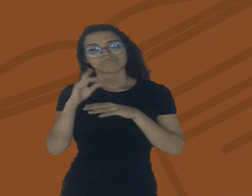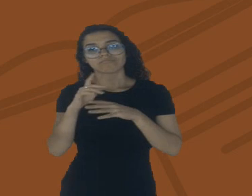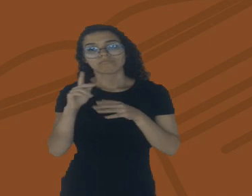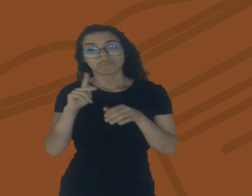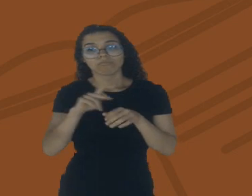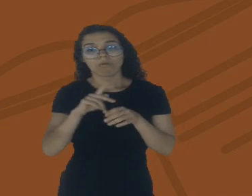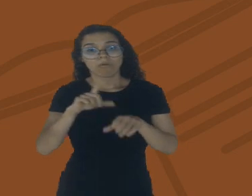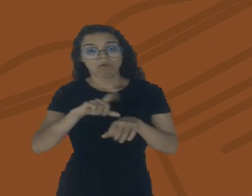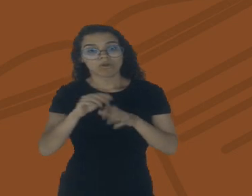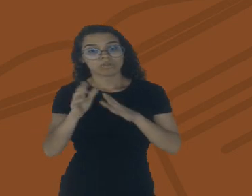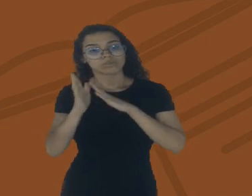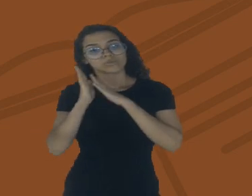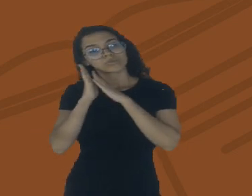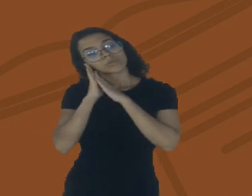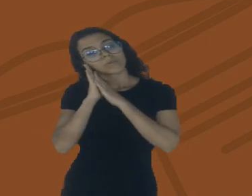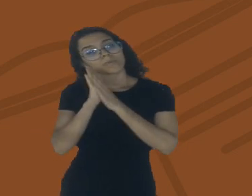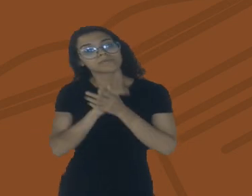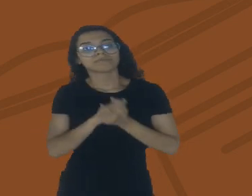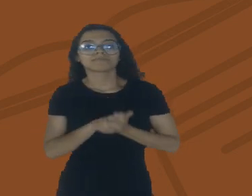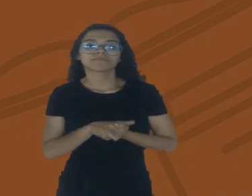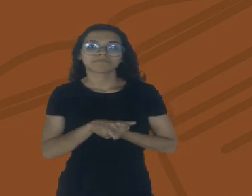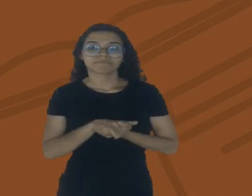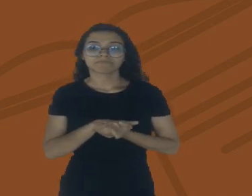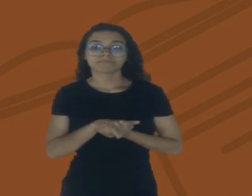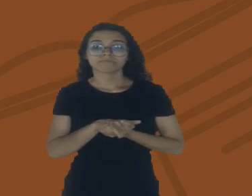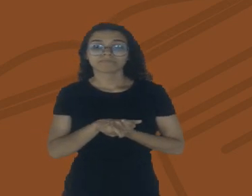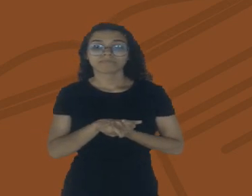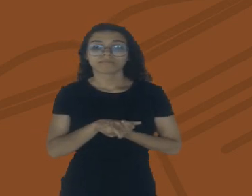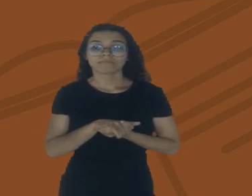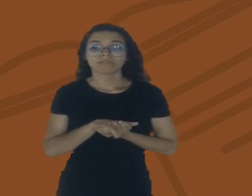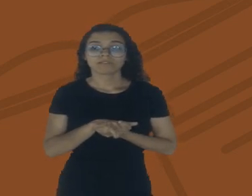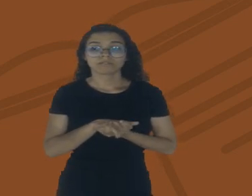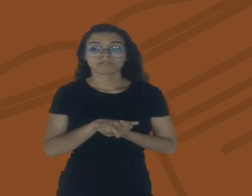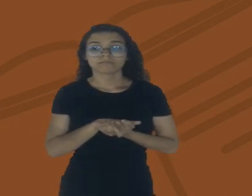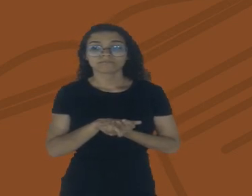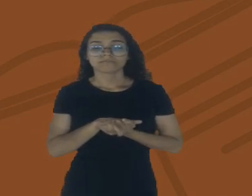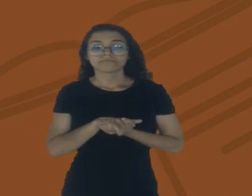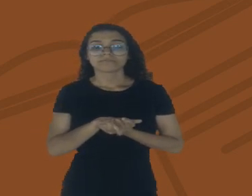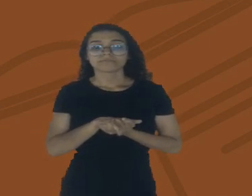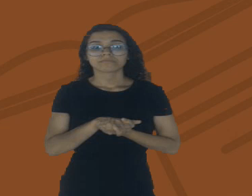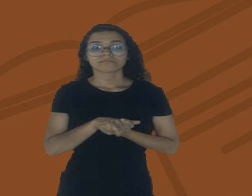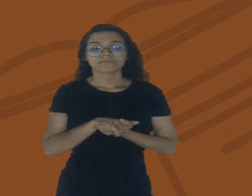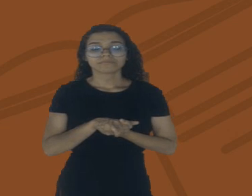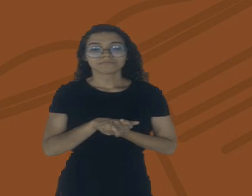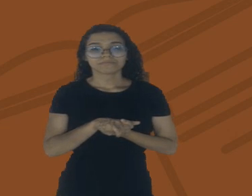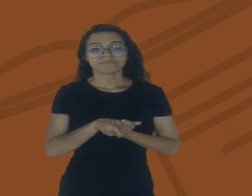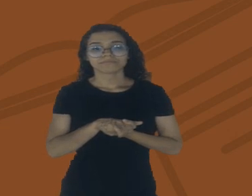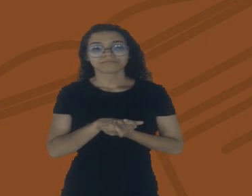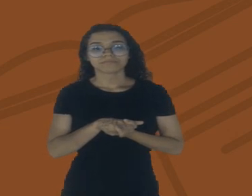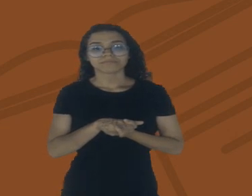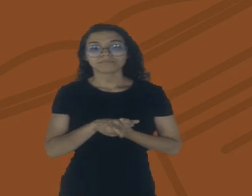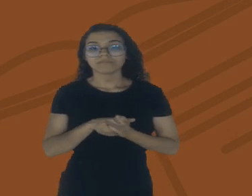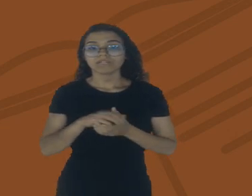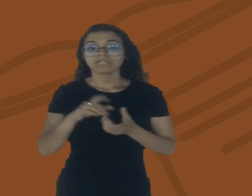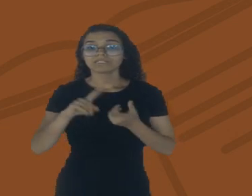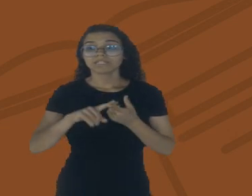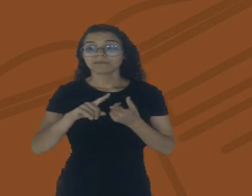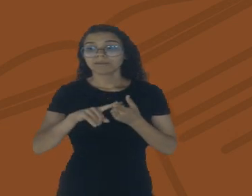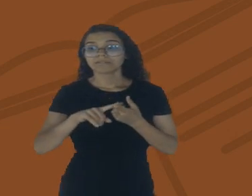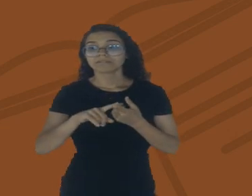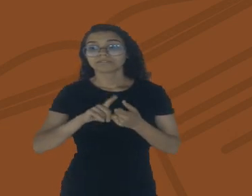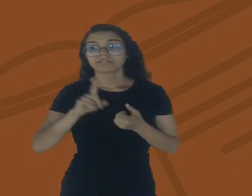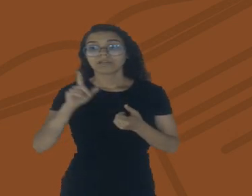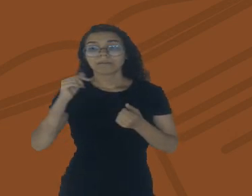desse estado. E outra coisa, ele pode sim estar em um estado de consciência diferenciado,